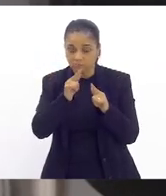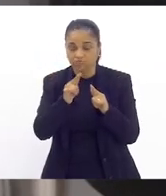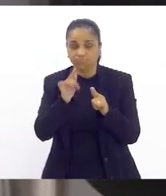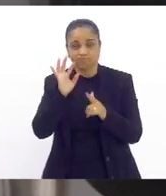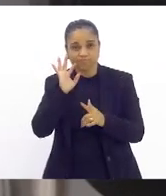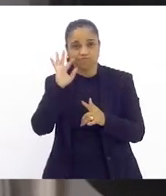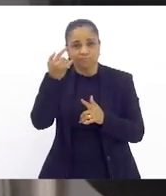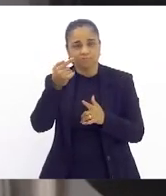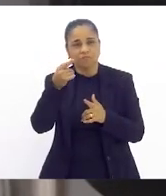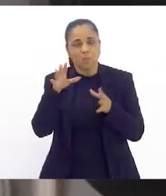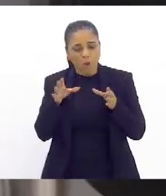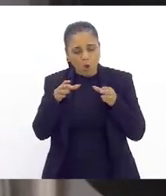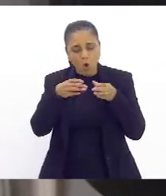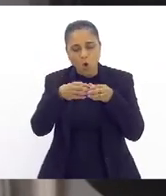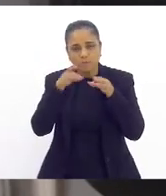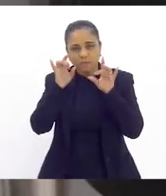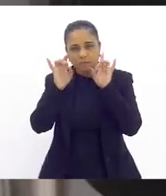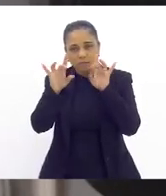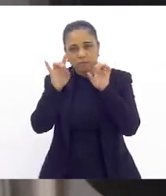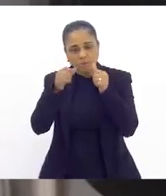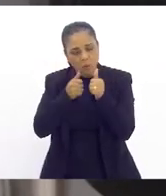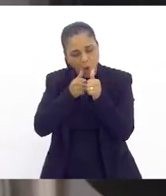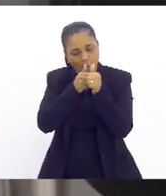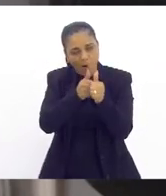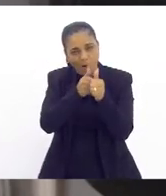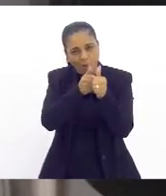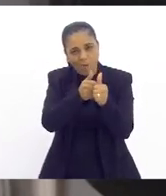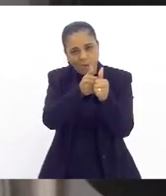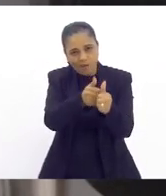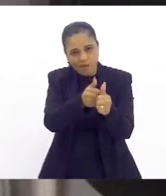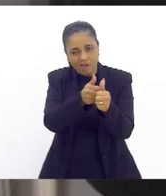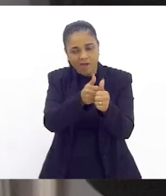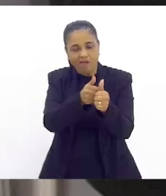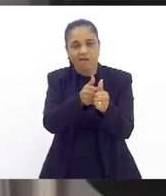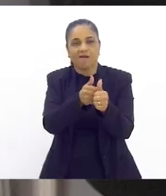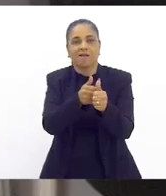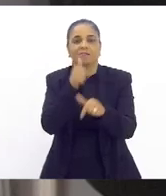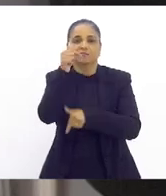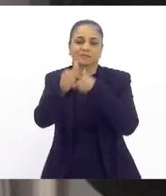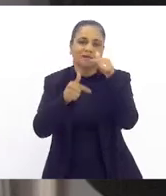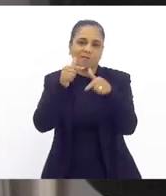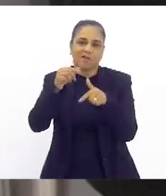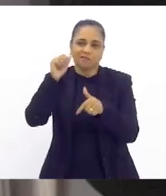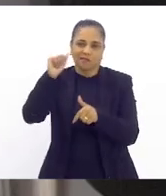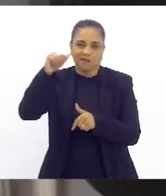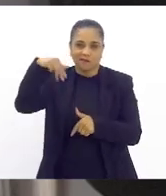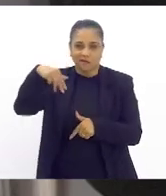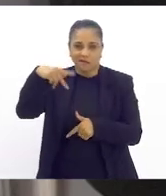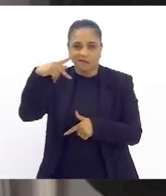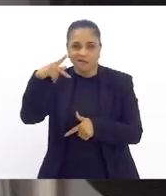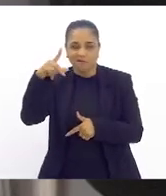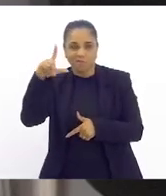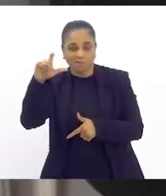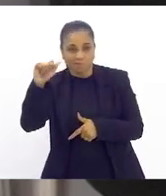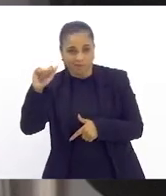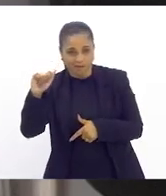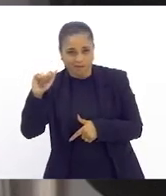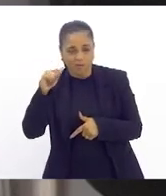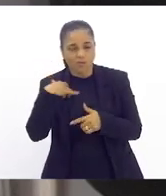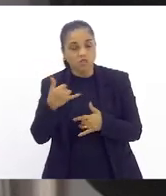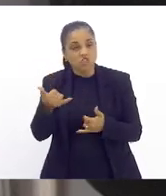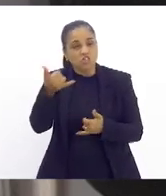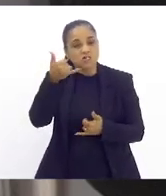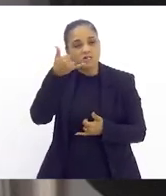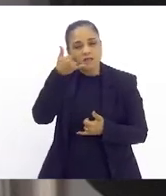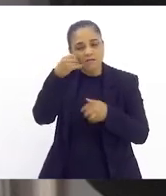começou especial para acompanhar o serviço da Ampla na cidade na época a gente tinha o hábito de quando ligava para